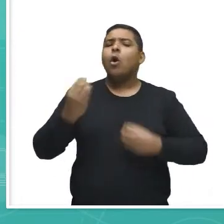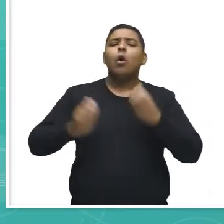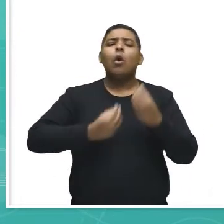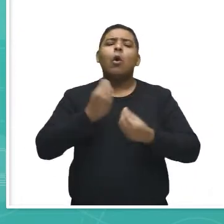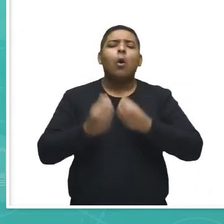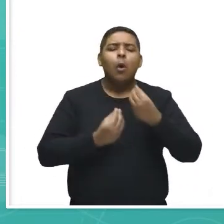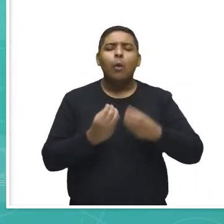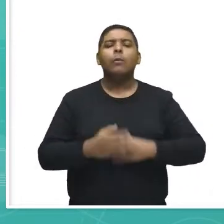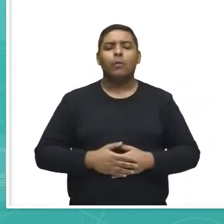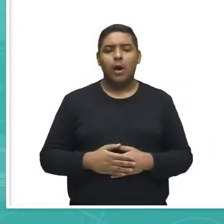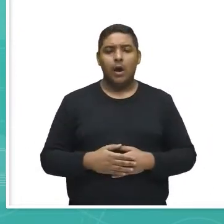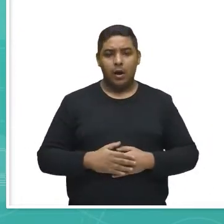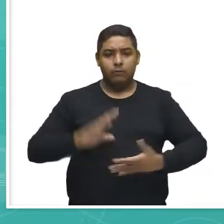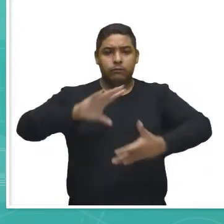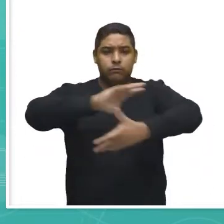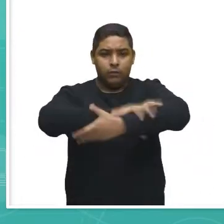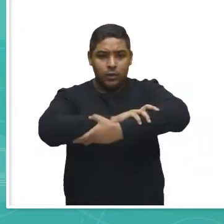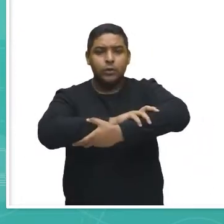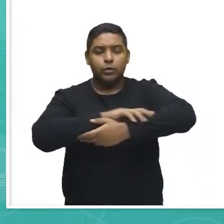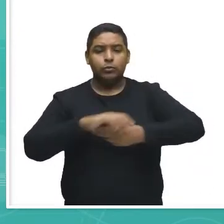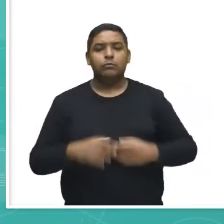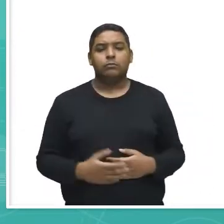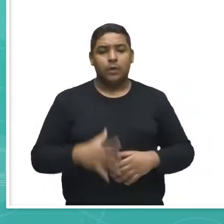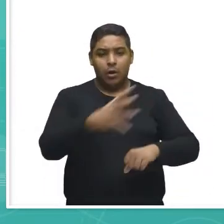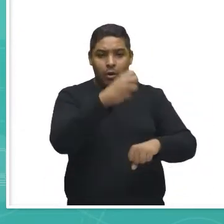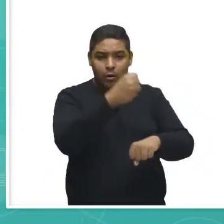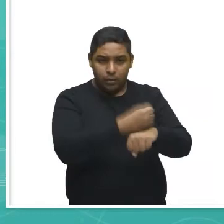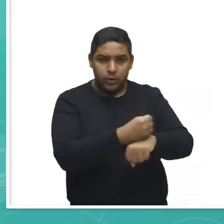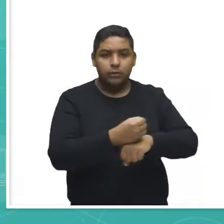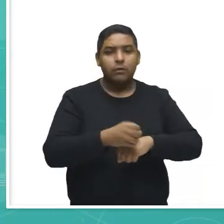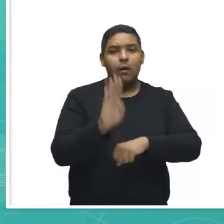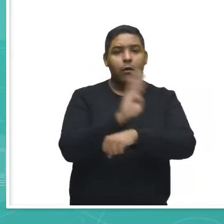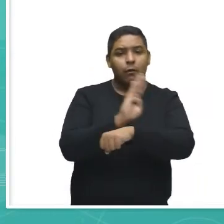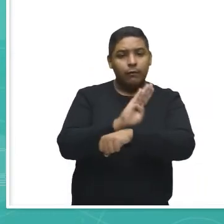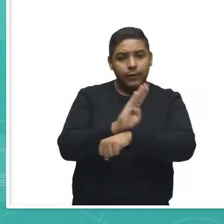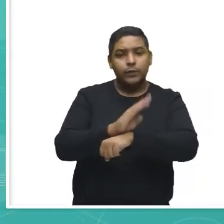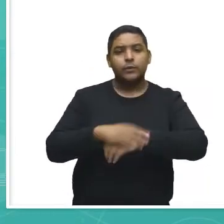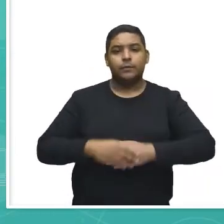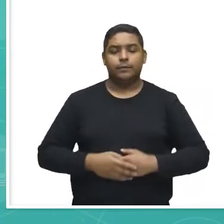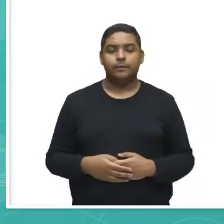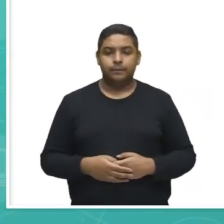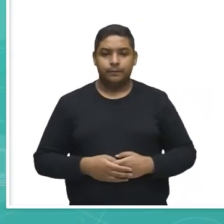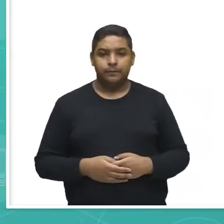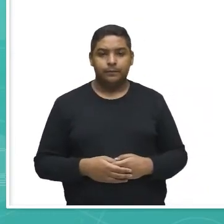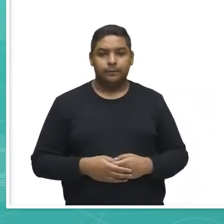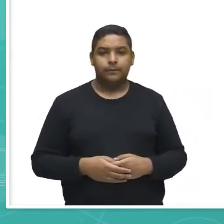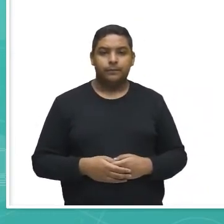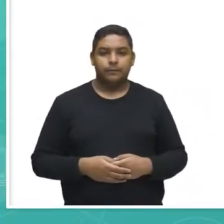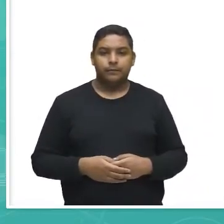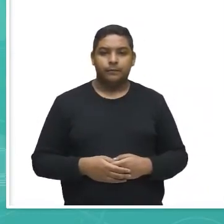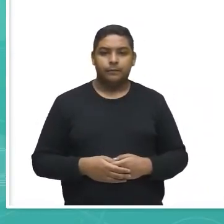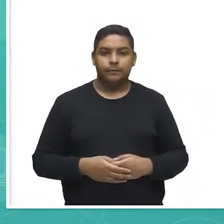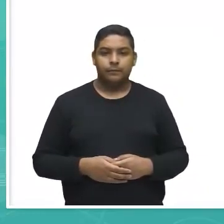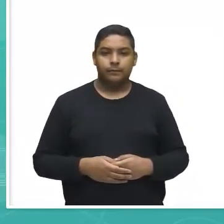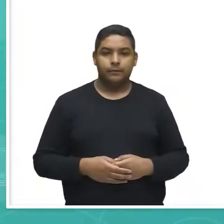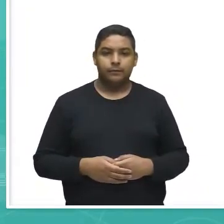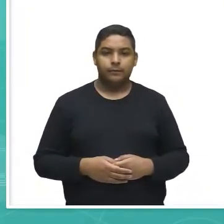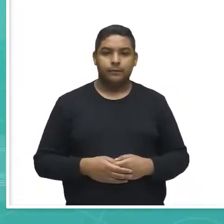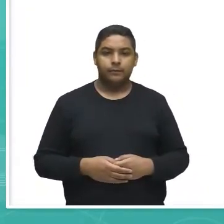colonial. Vamos ver agora esse vídeo que a gente vai verificar entre a colônia e entre a metrópole. Olha só.